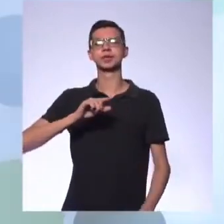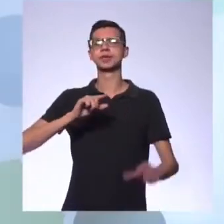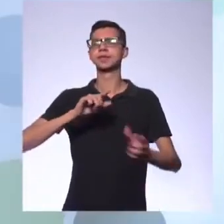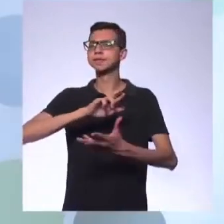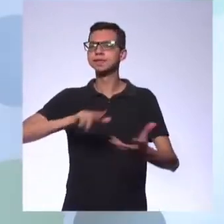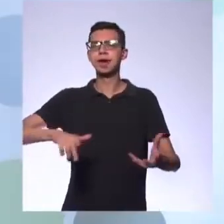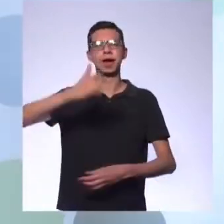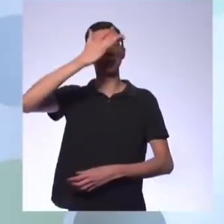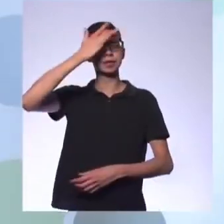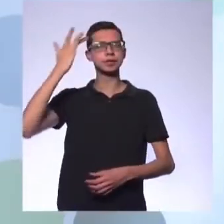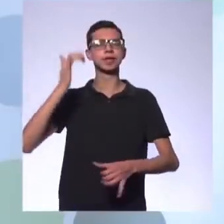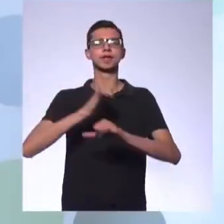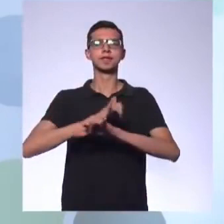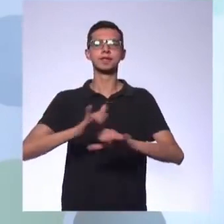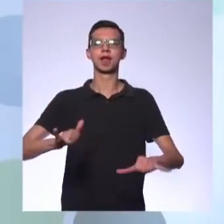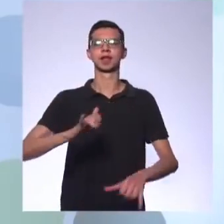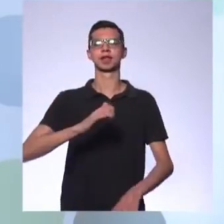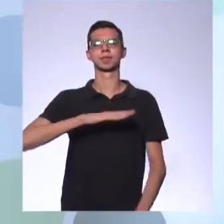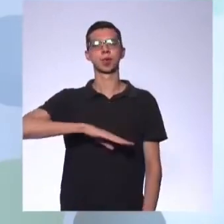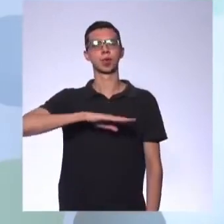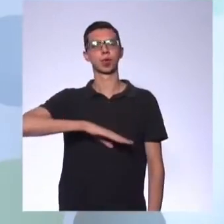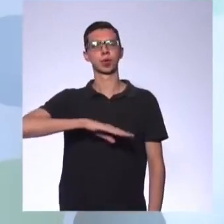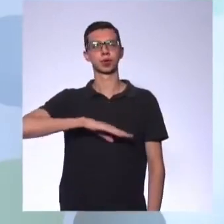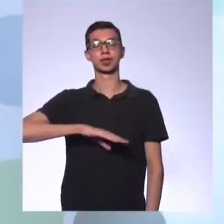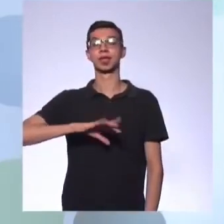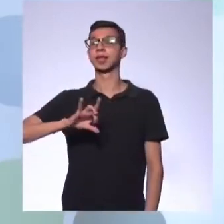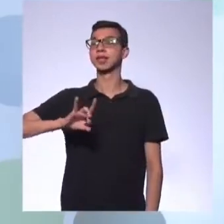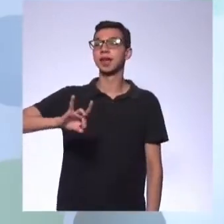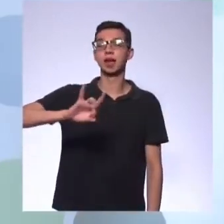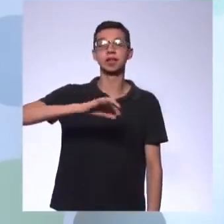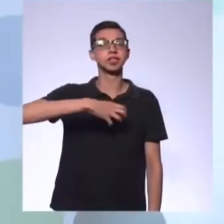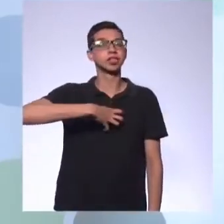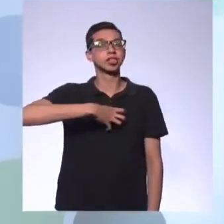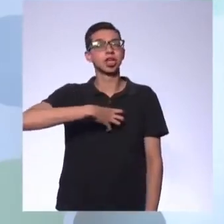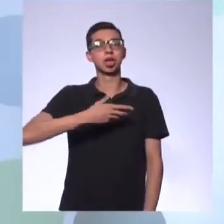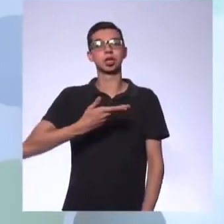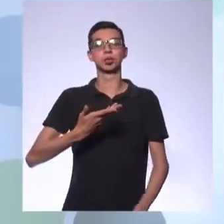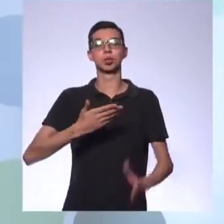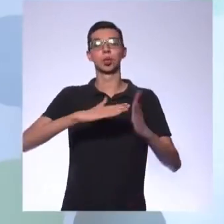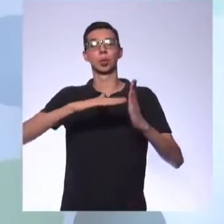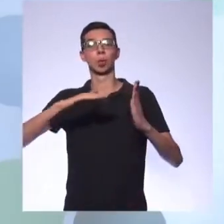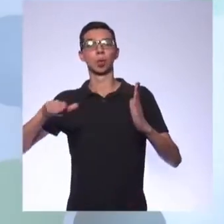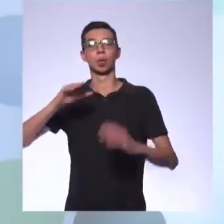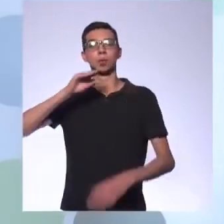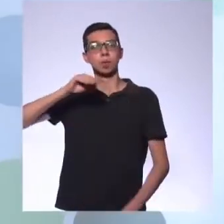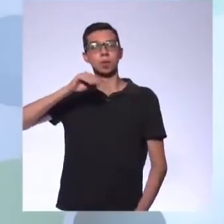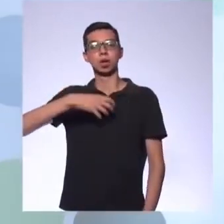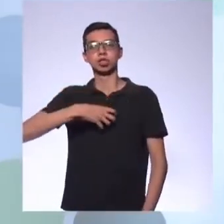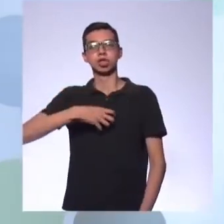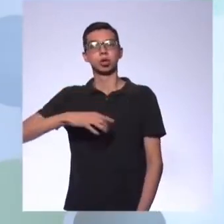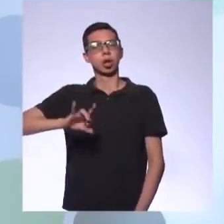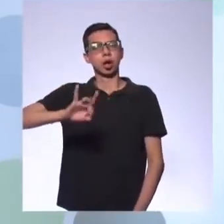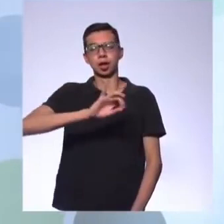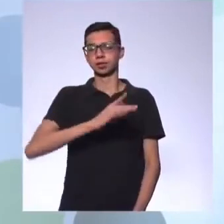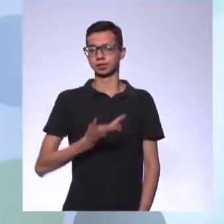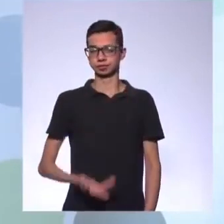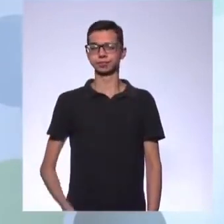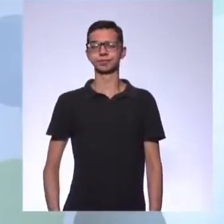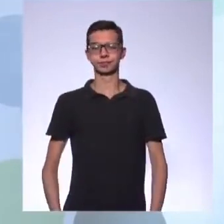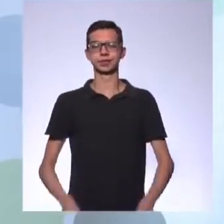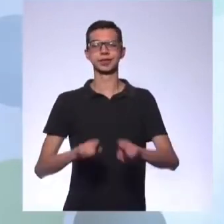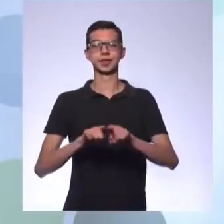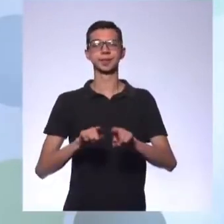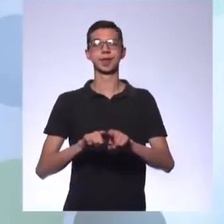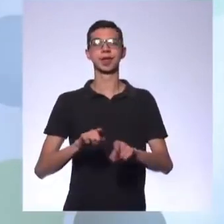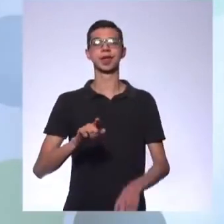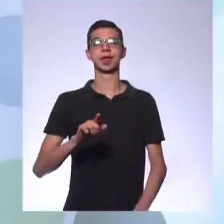gente falando português, falando cada um com o seu sotaque, do seu jeito. Tonique Tinoco, Gabriel Pensador, Mano Brown, Carlos Drummond de Andrade,